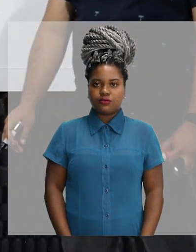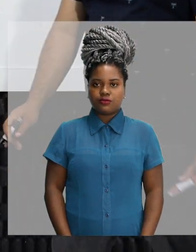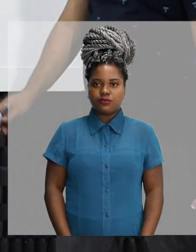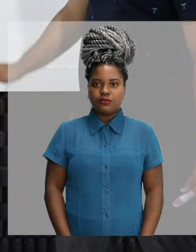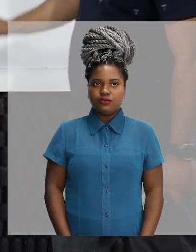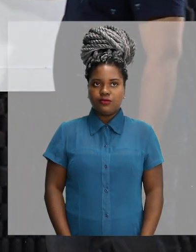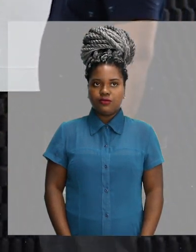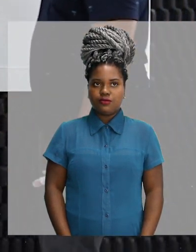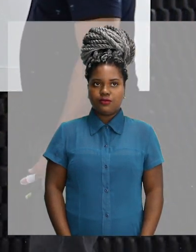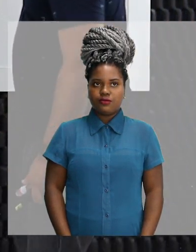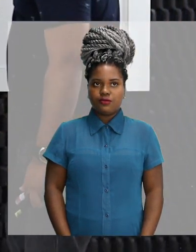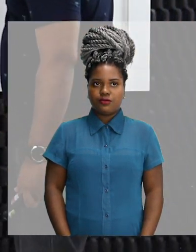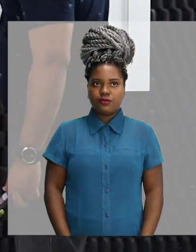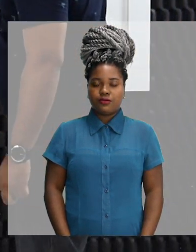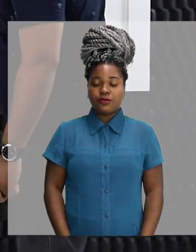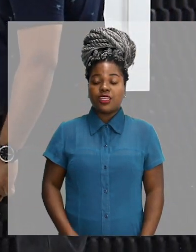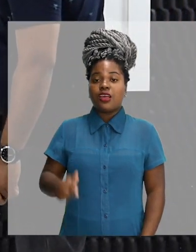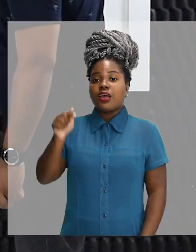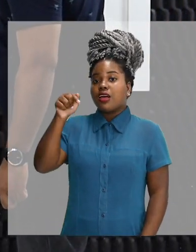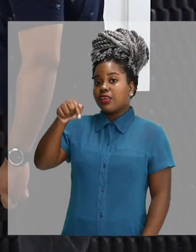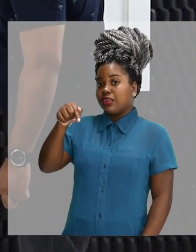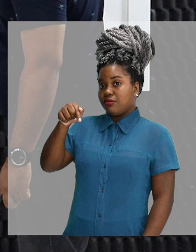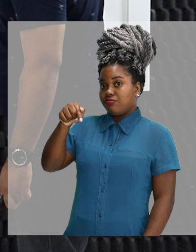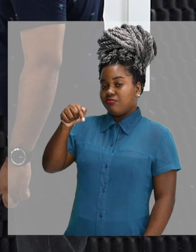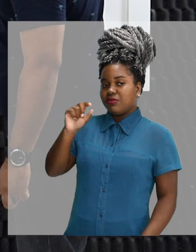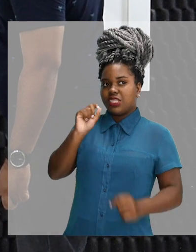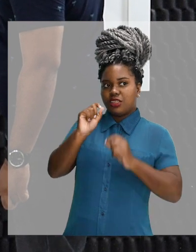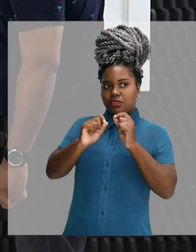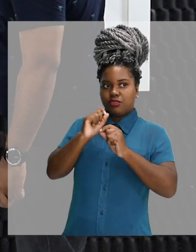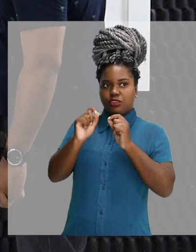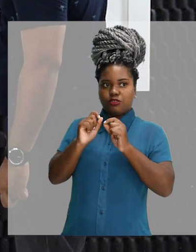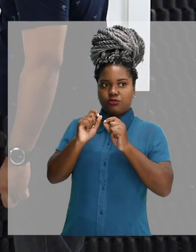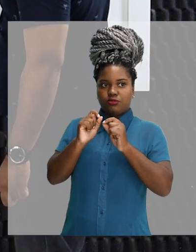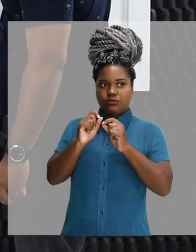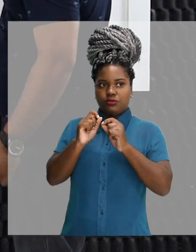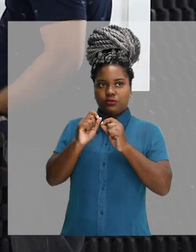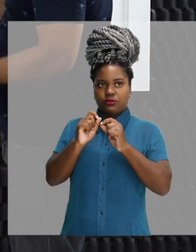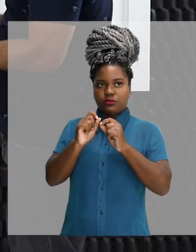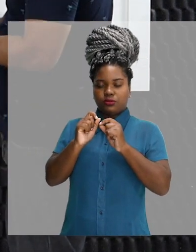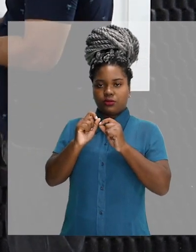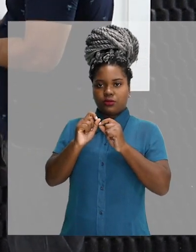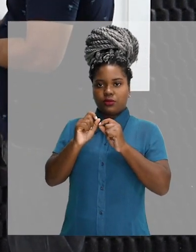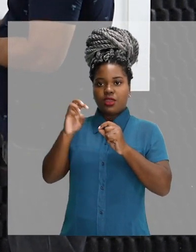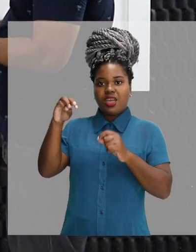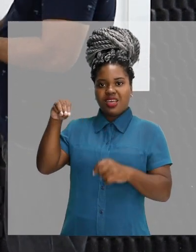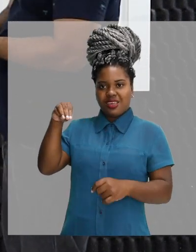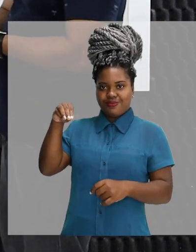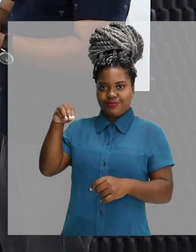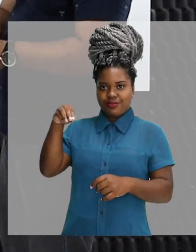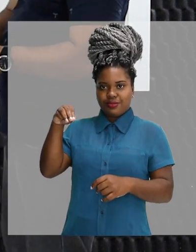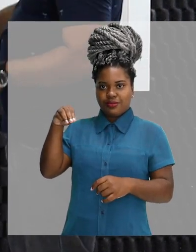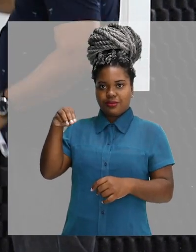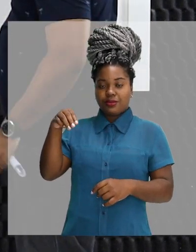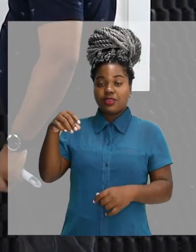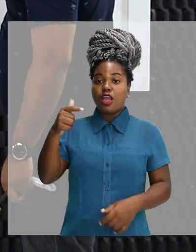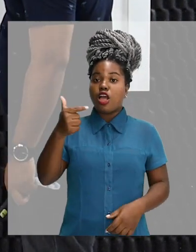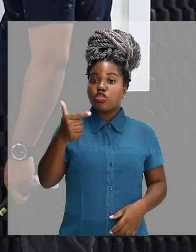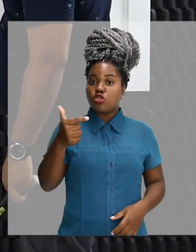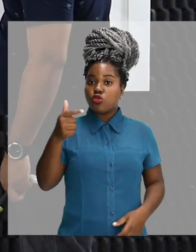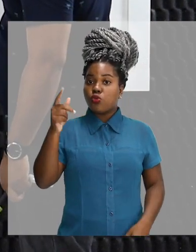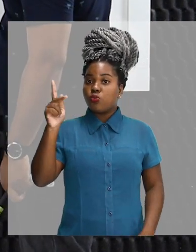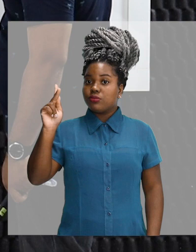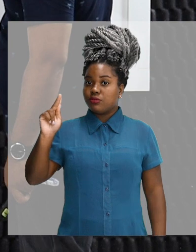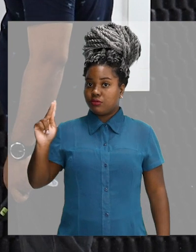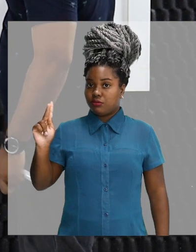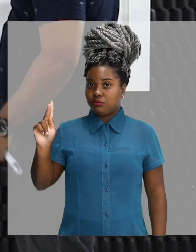velocidade. Então, a quantidade de movimento vai ser igual a massa, 2 quilos, a questão me